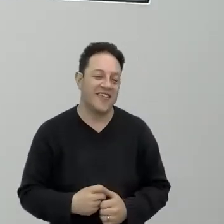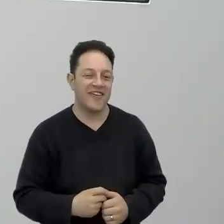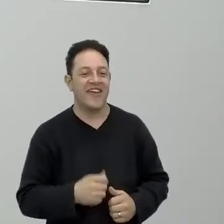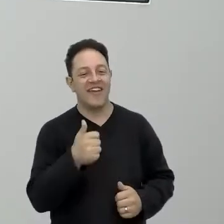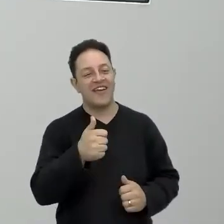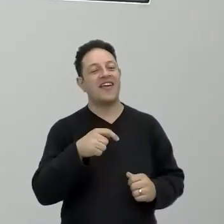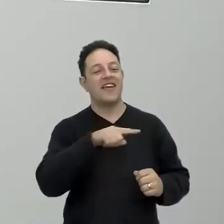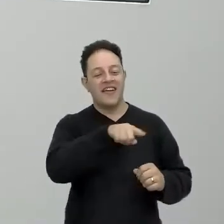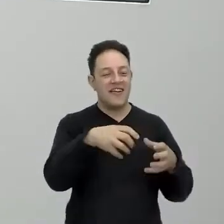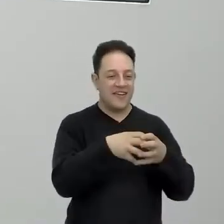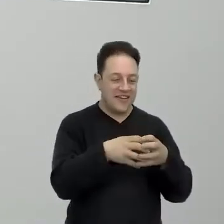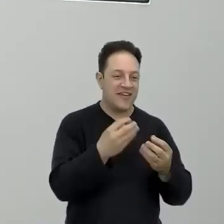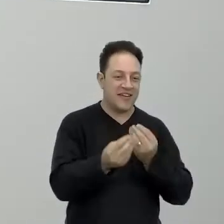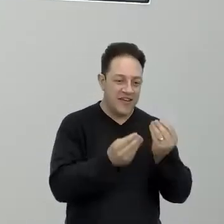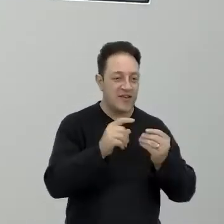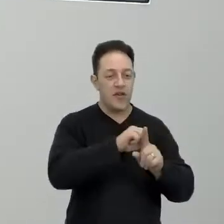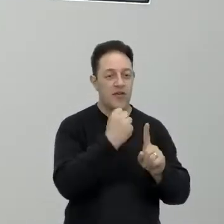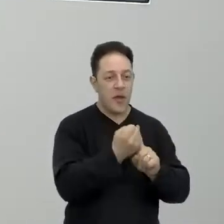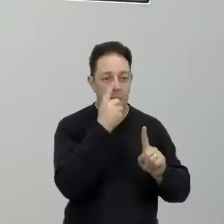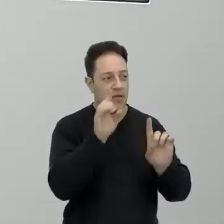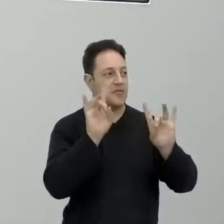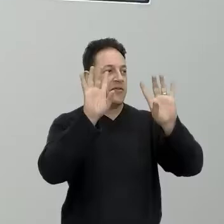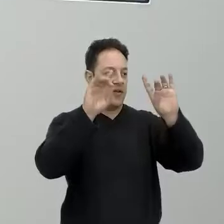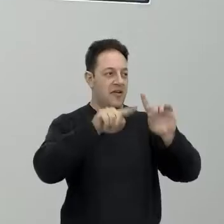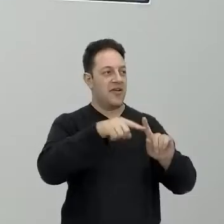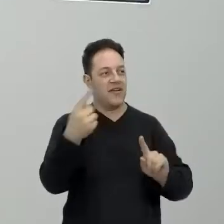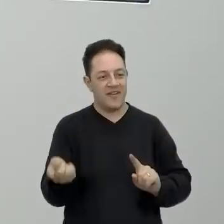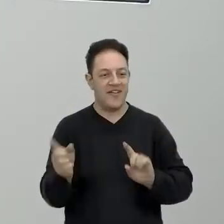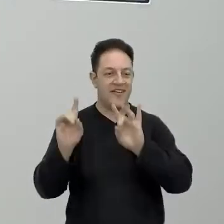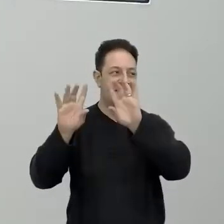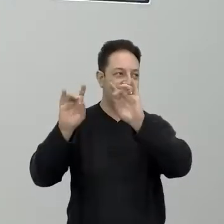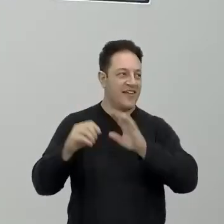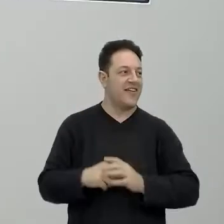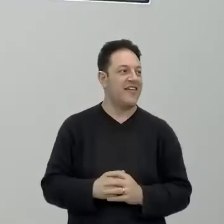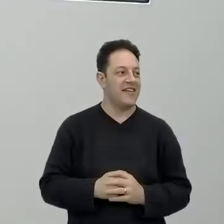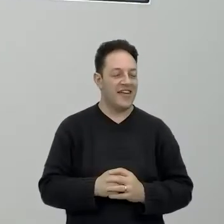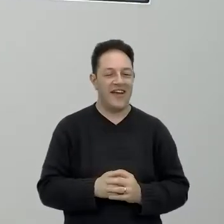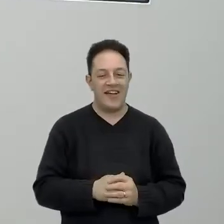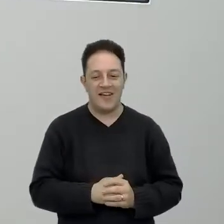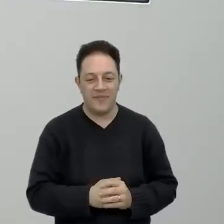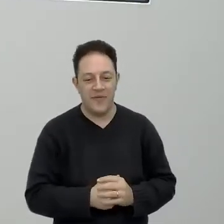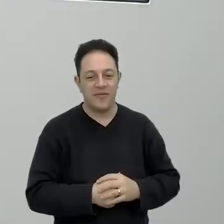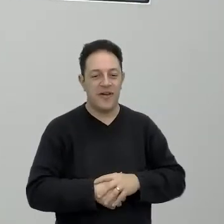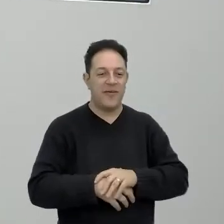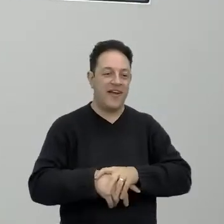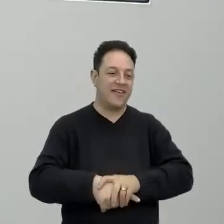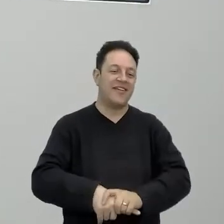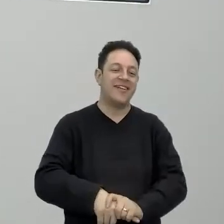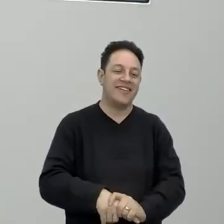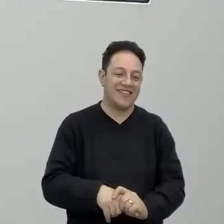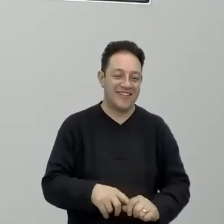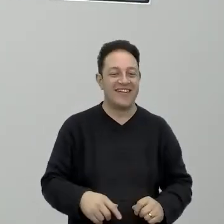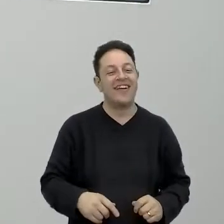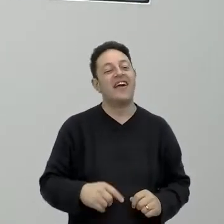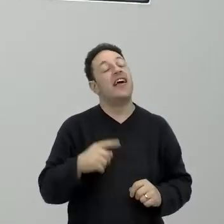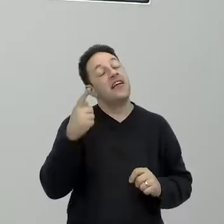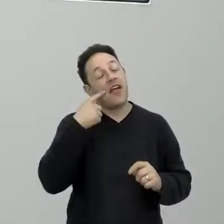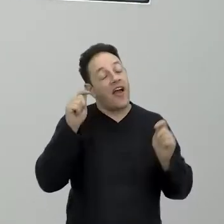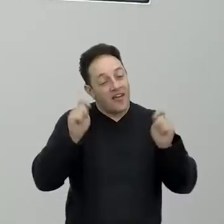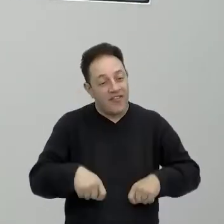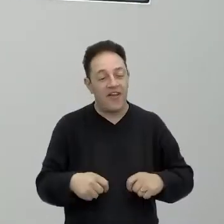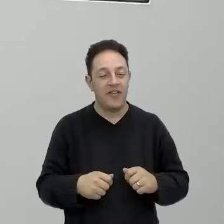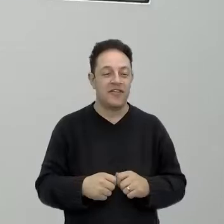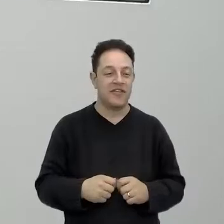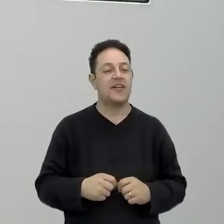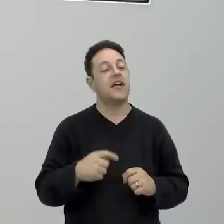porque esse grupo social que é privilegiado, ele possui também a capacidade de